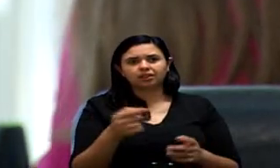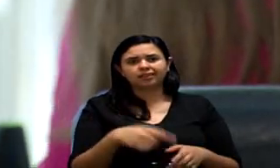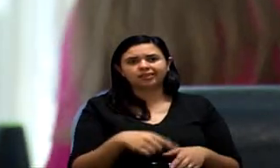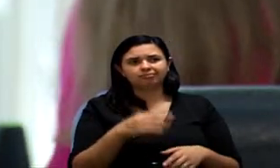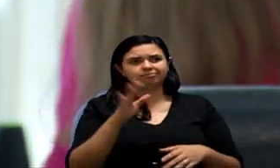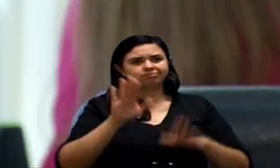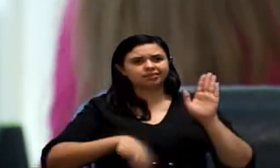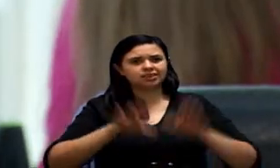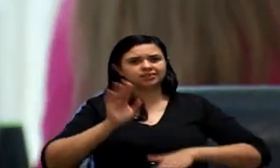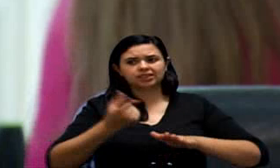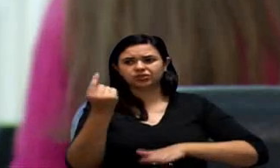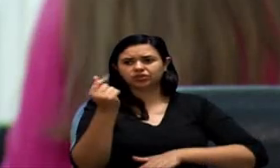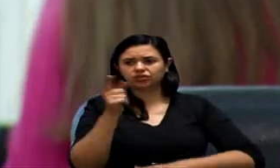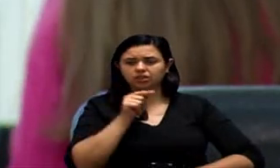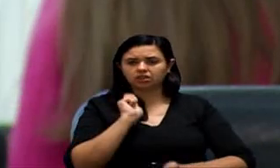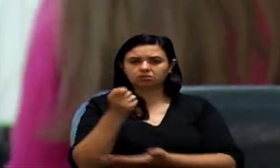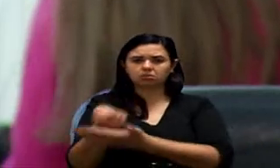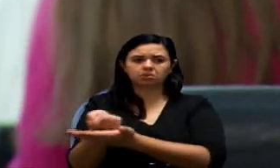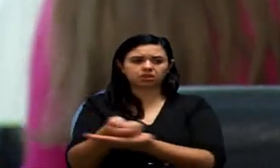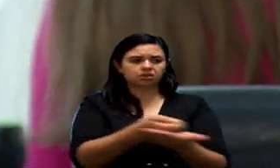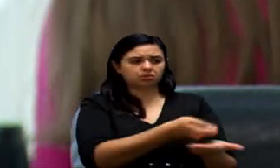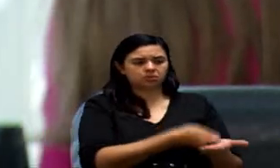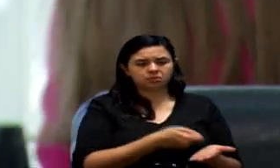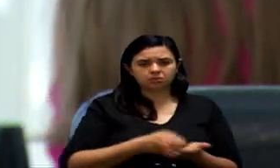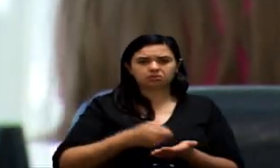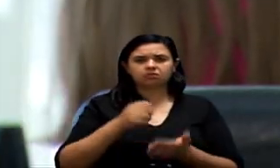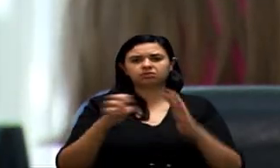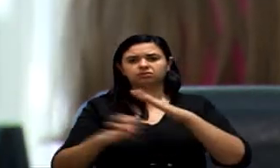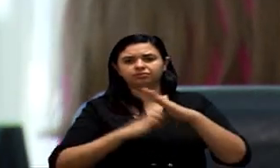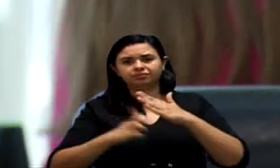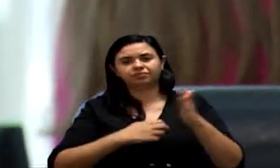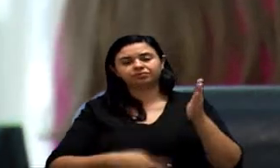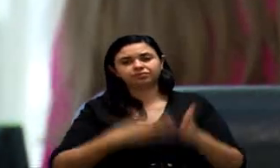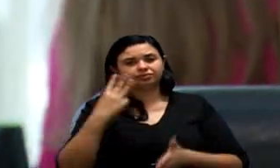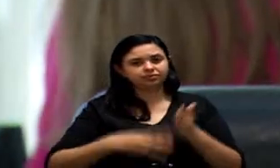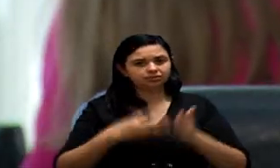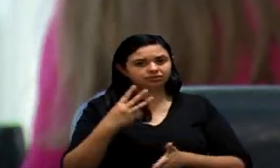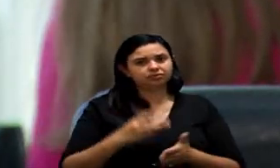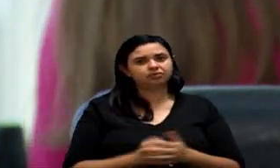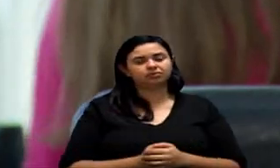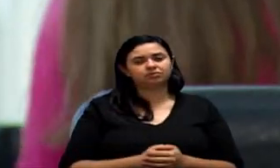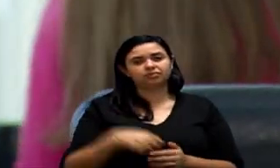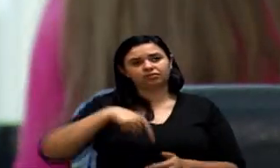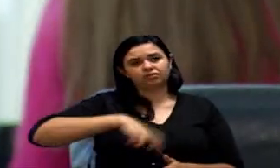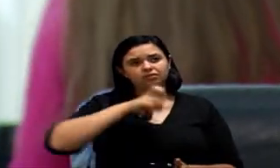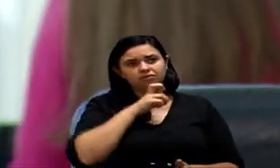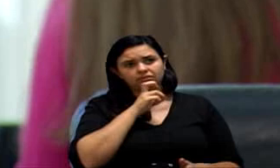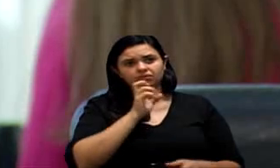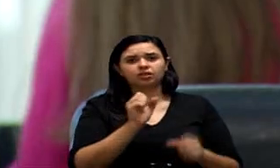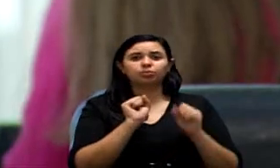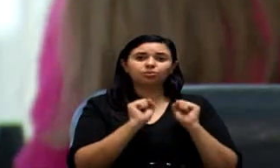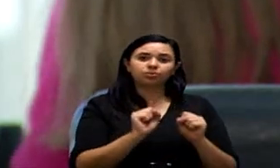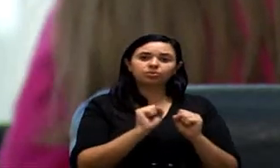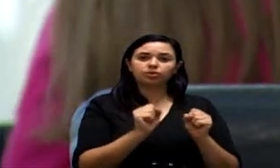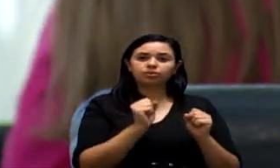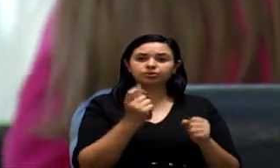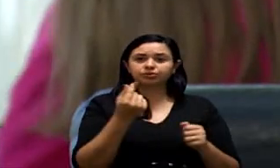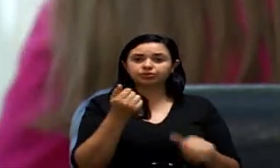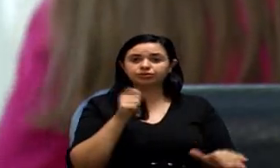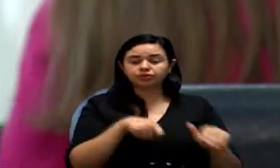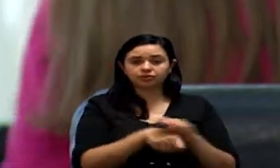né? O quanto que Sorocaba poderia estar investindo mais saúde em qualidade, contratando mais servidores da